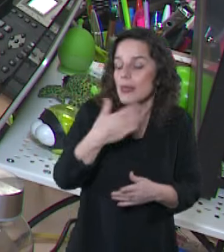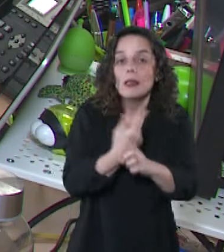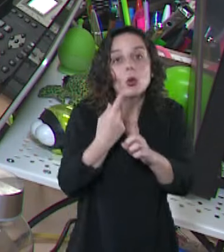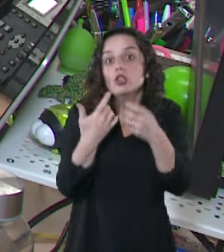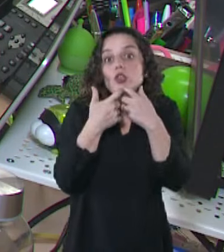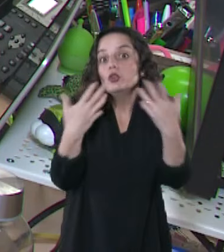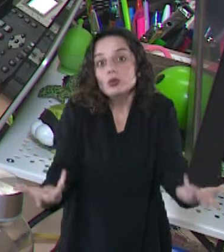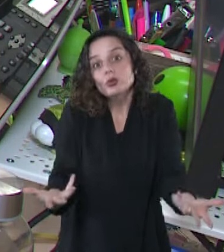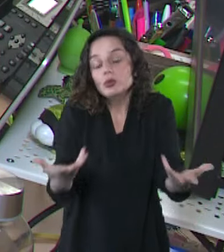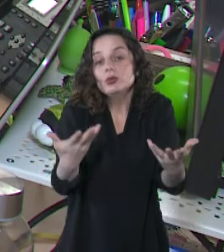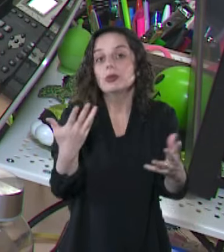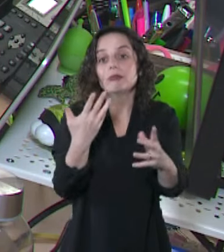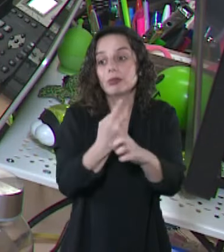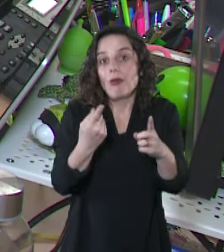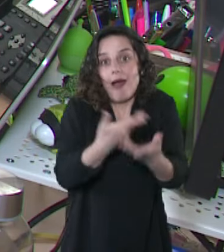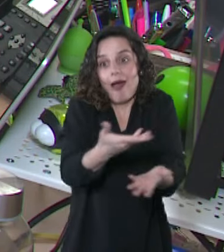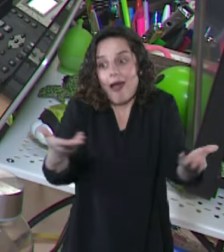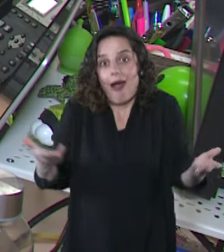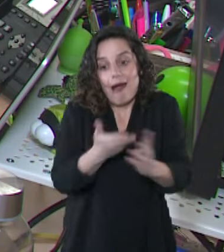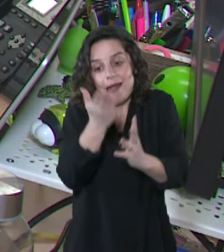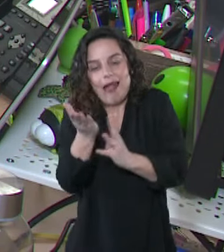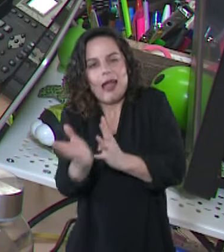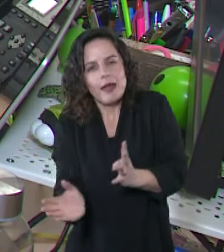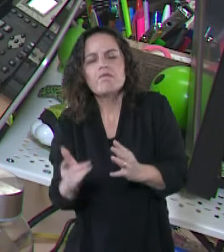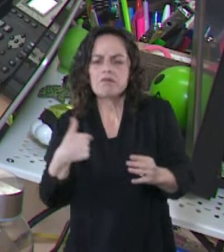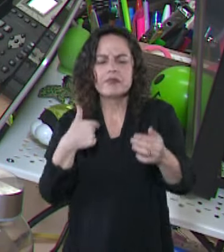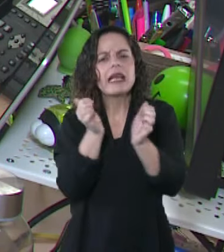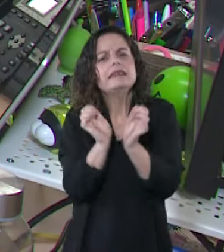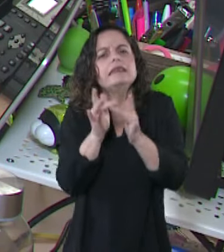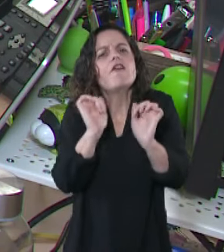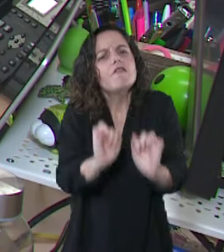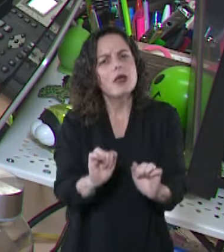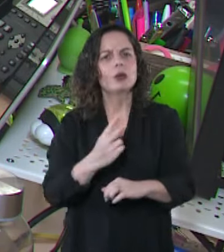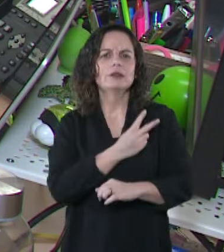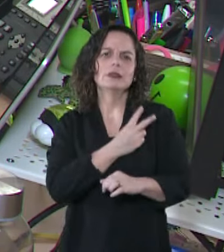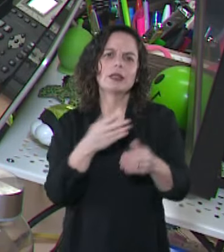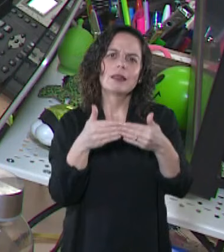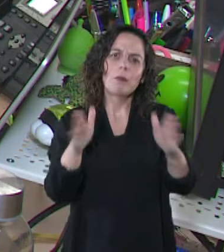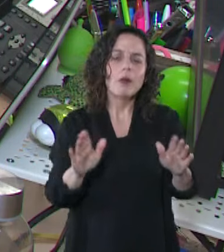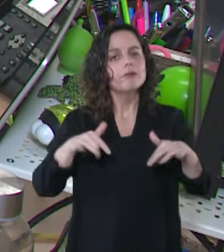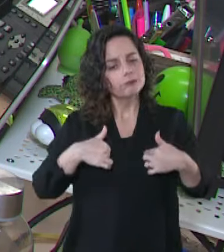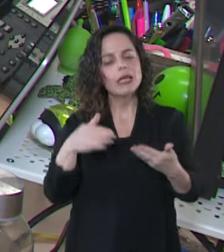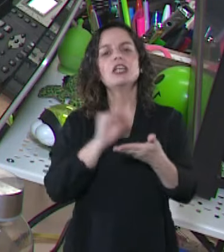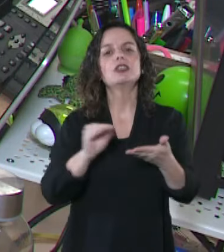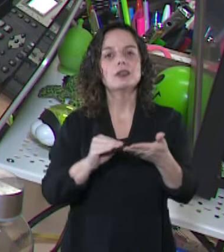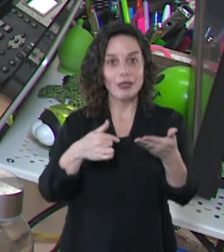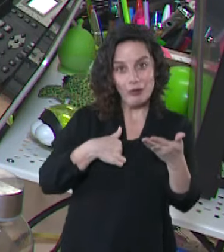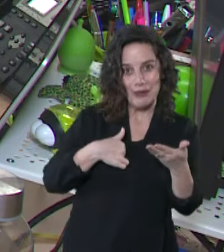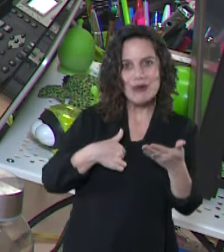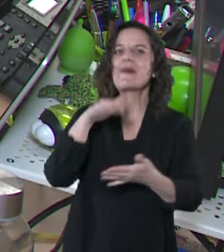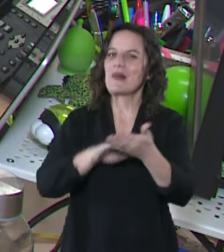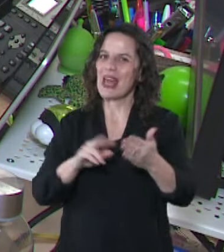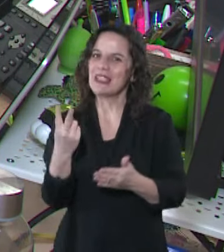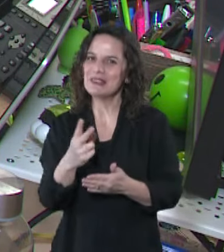coisas todas, não é, que nós temos. E entrei no site da Universidade Aberta e fiz a minha inscrição. Eu e as minhas